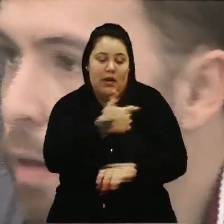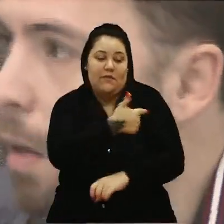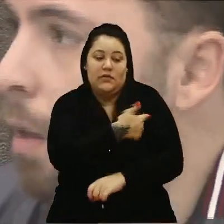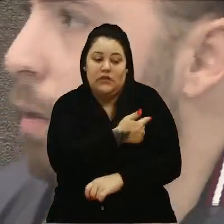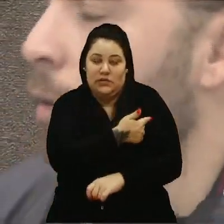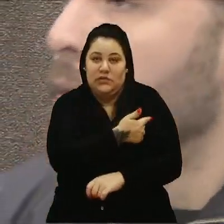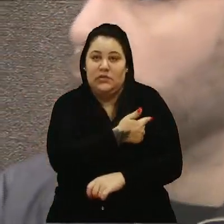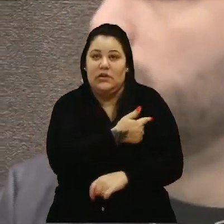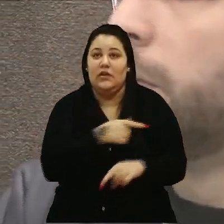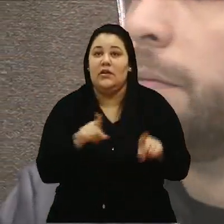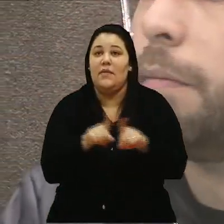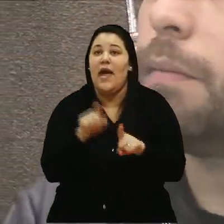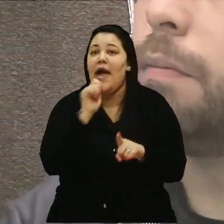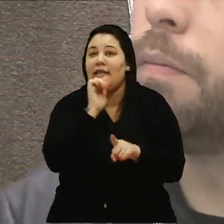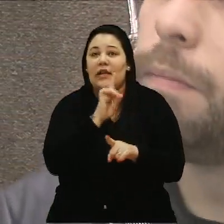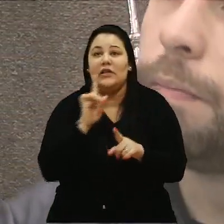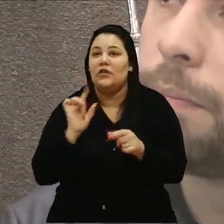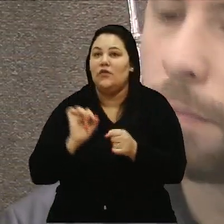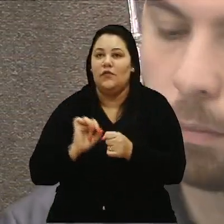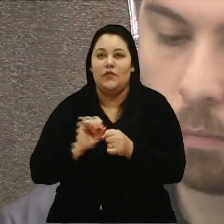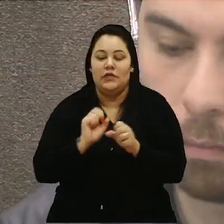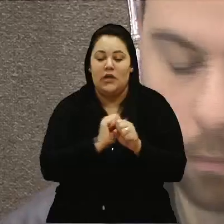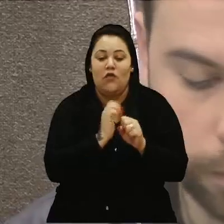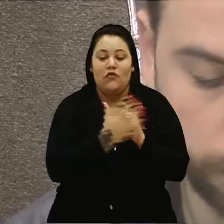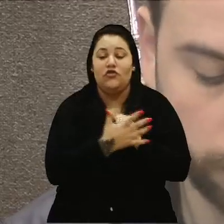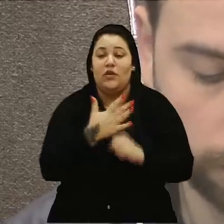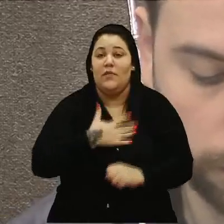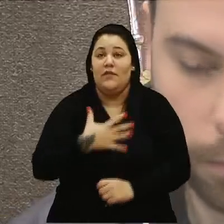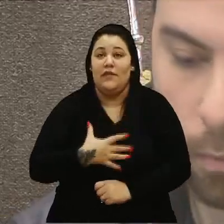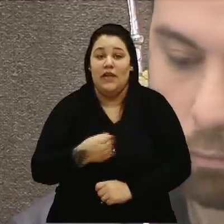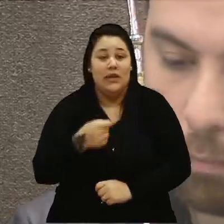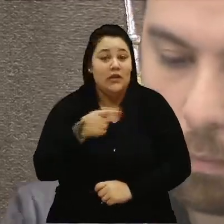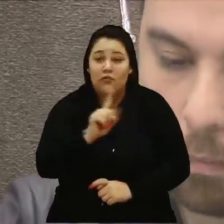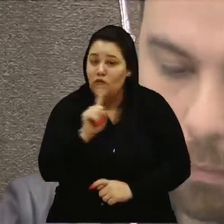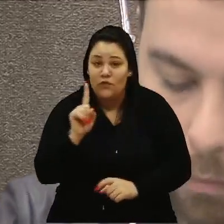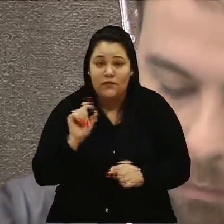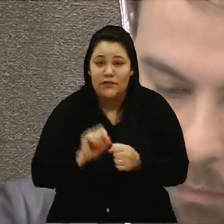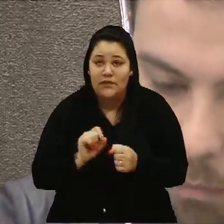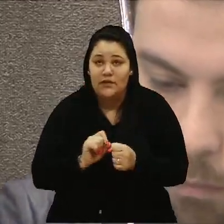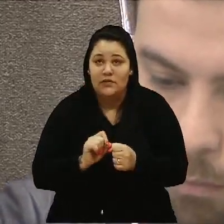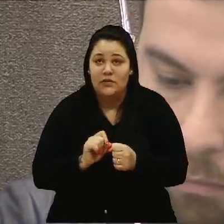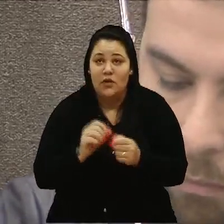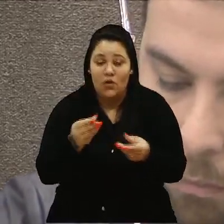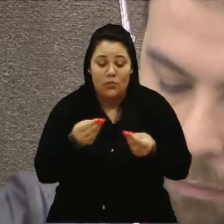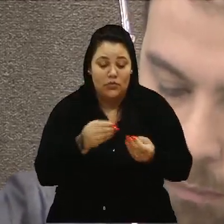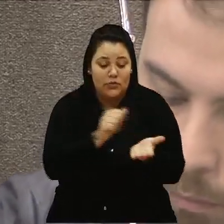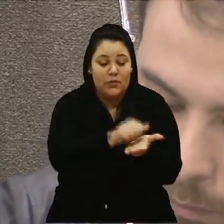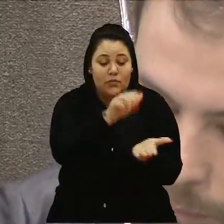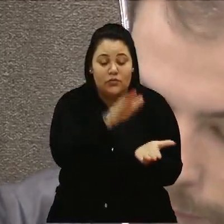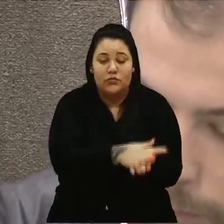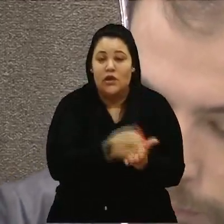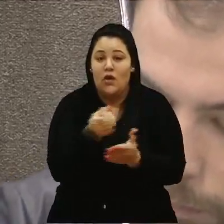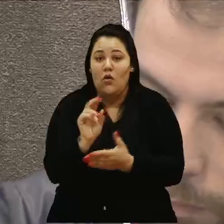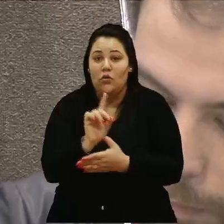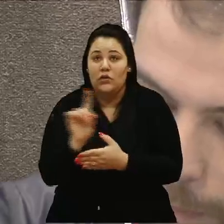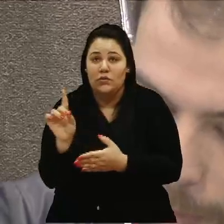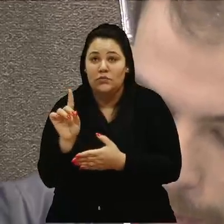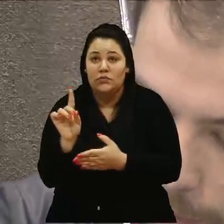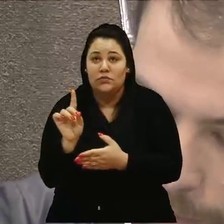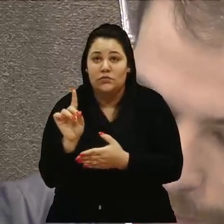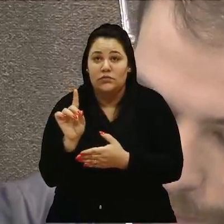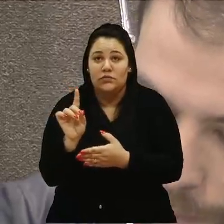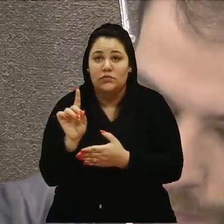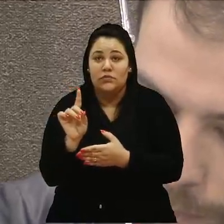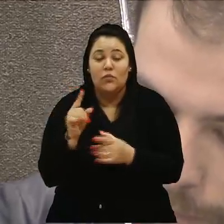vacina. Também não fiz a vacina da Covid na Yasmin e não farei. Pode ser multada ou não. Não farei